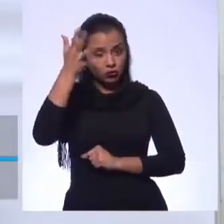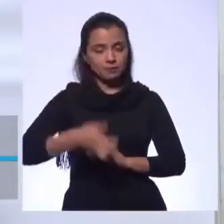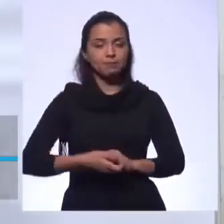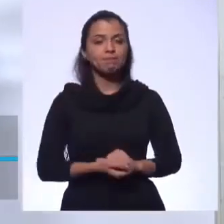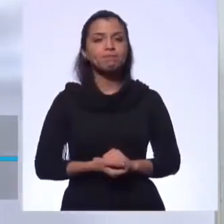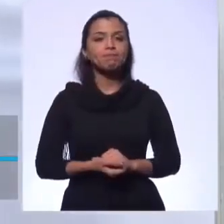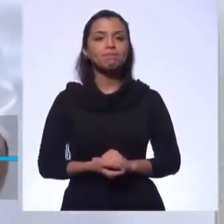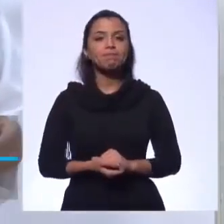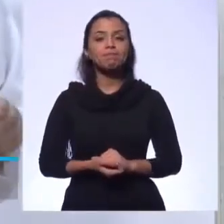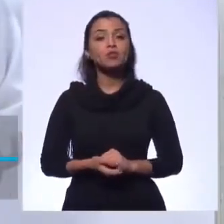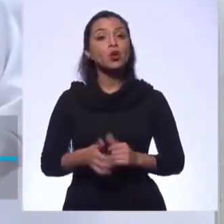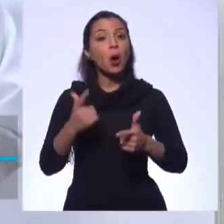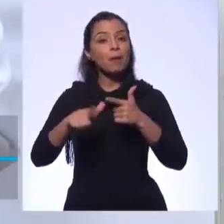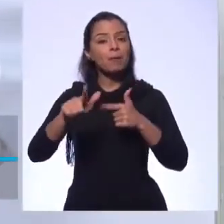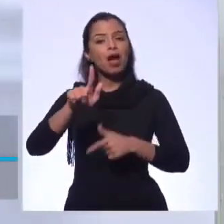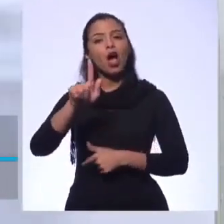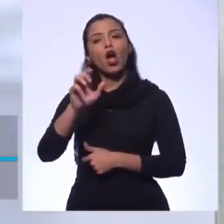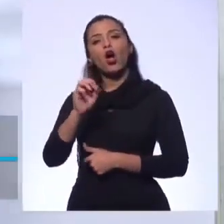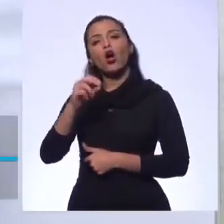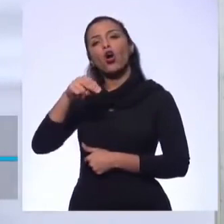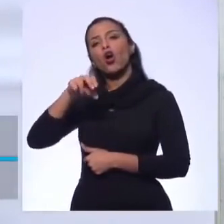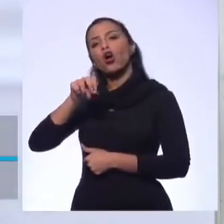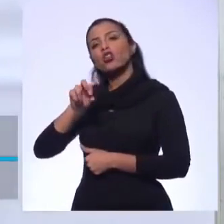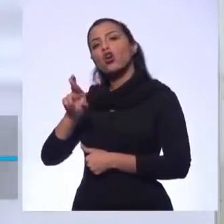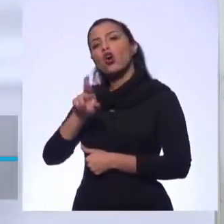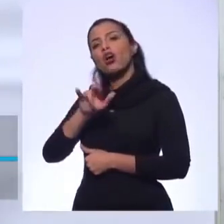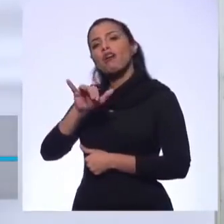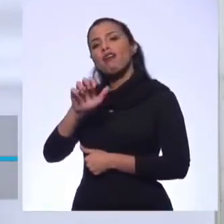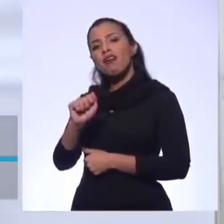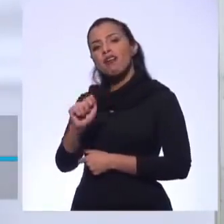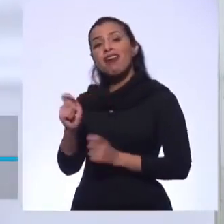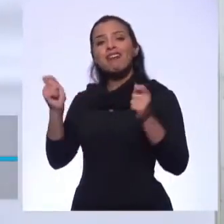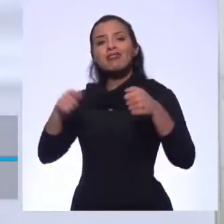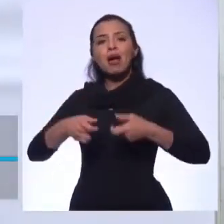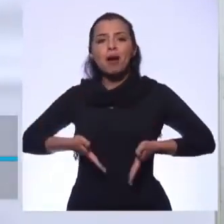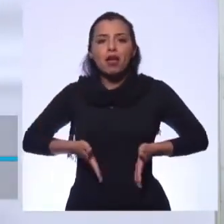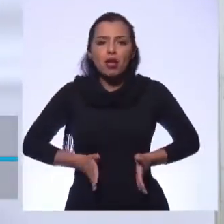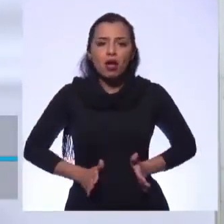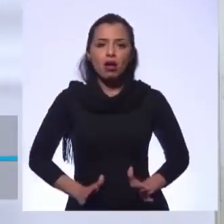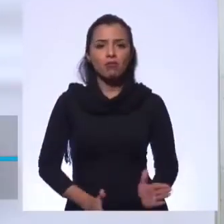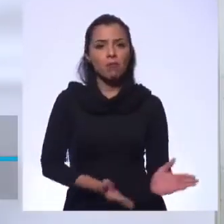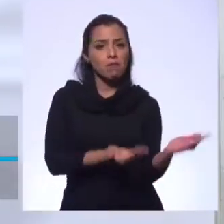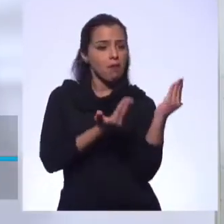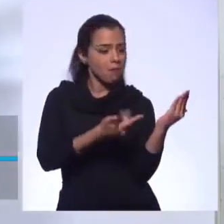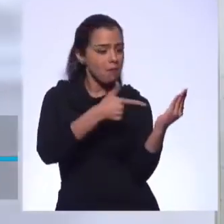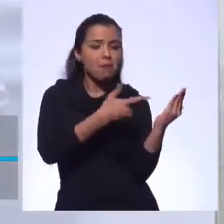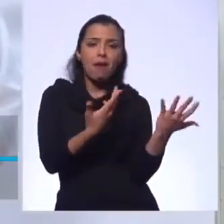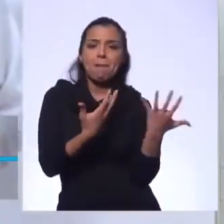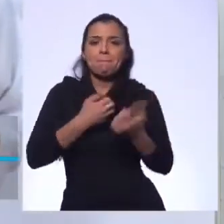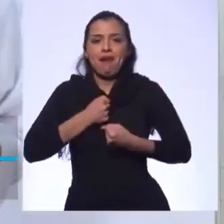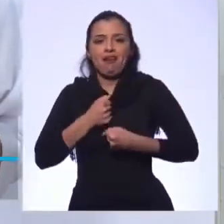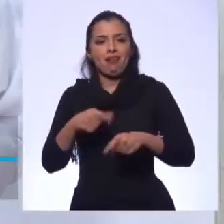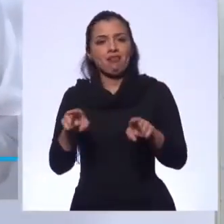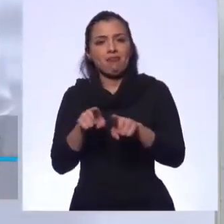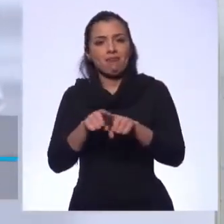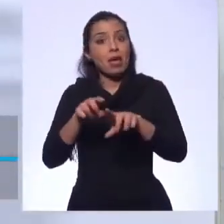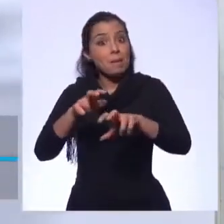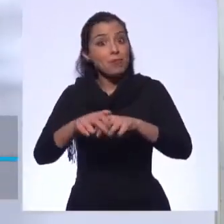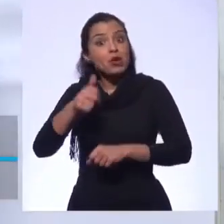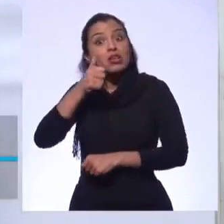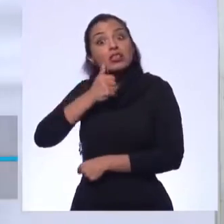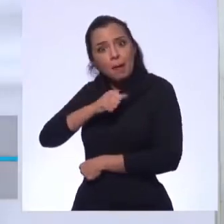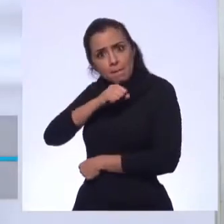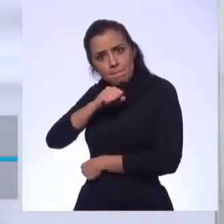O problema da gonorreia, né, é que pode ser transmitida na hora do parto também. Tá? Então, por isso que as mamães precisam fazer um